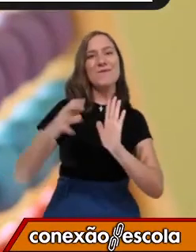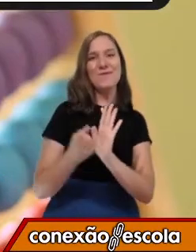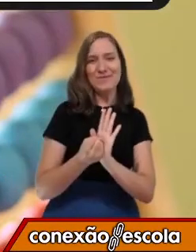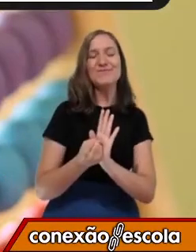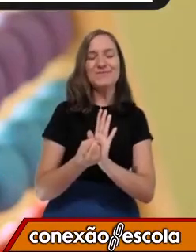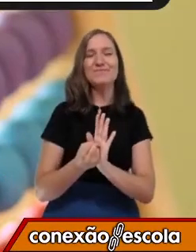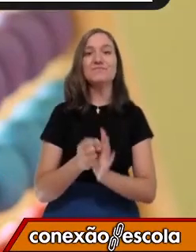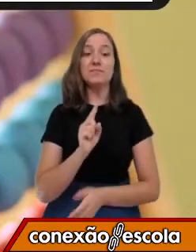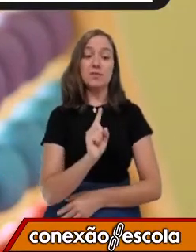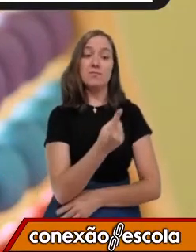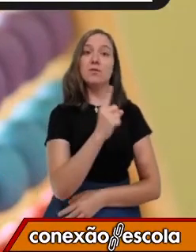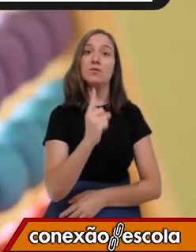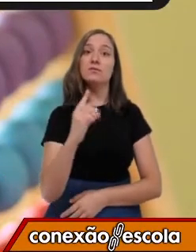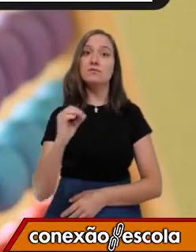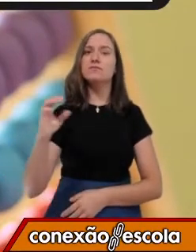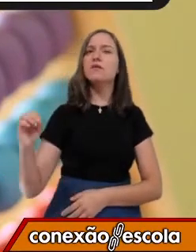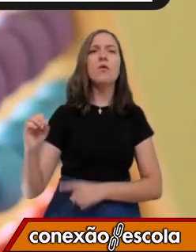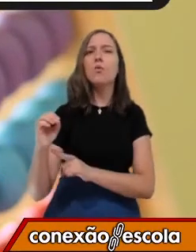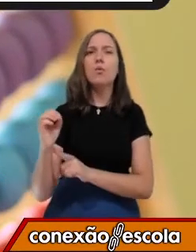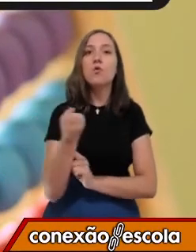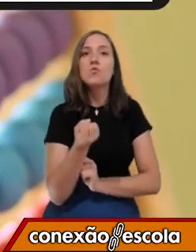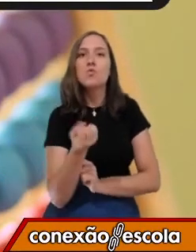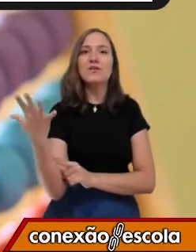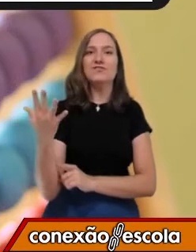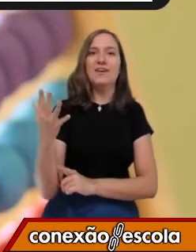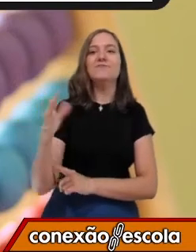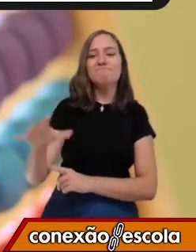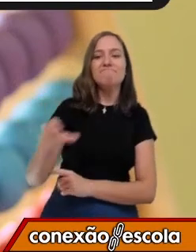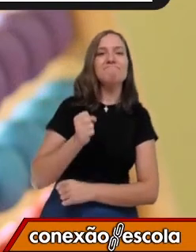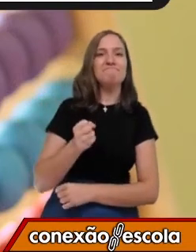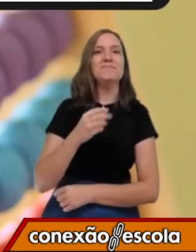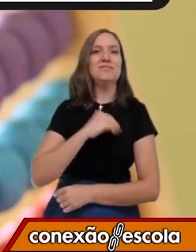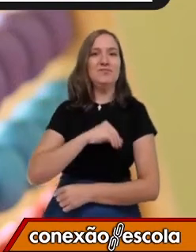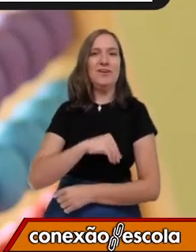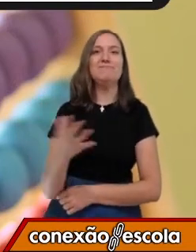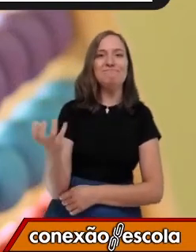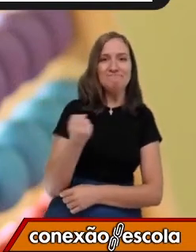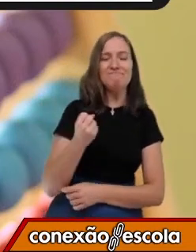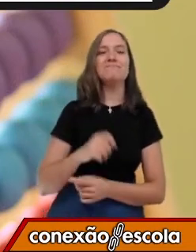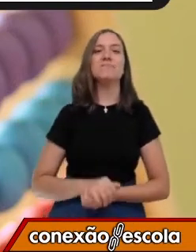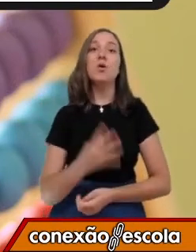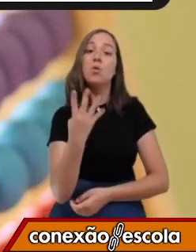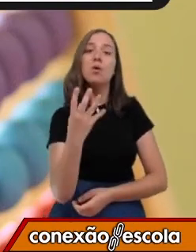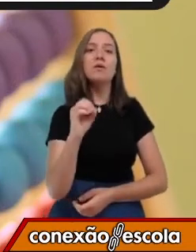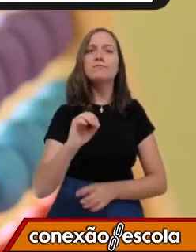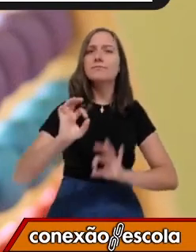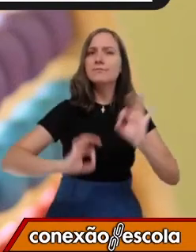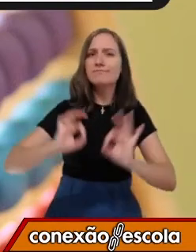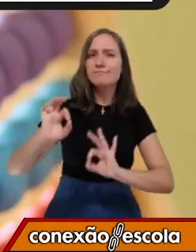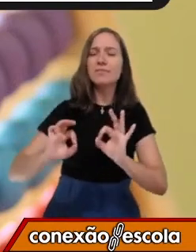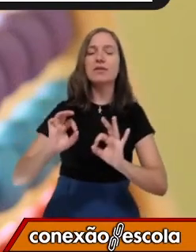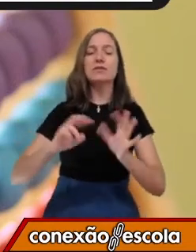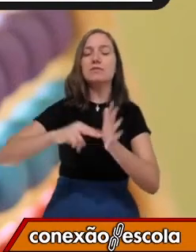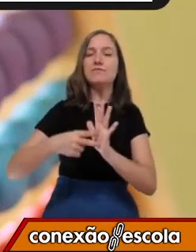1.100 representa o registro da quantidade que foi sacado o dinheiro. E o número 40 indica ordem. Aqui nós